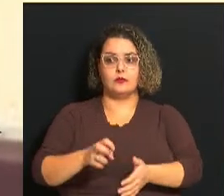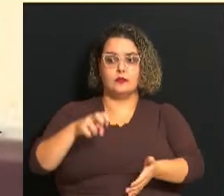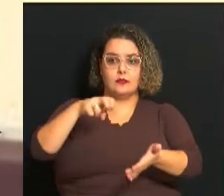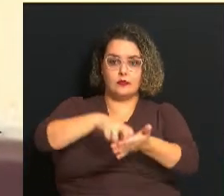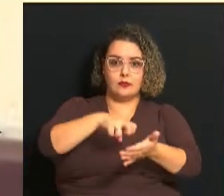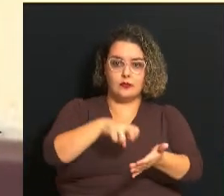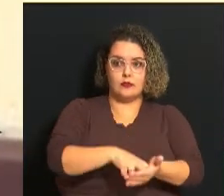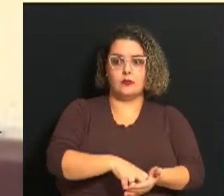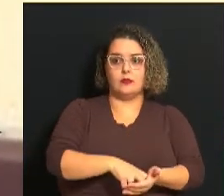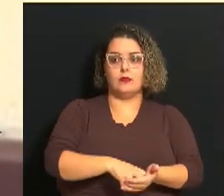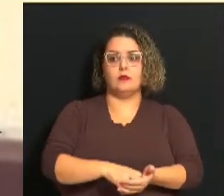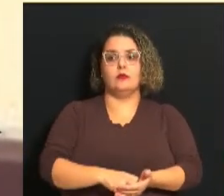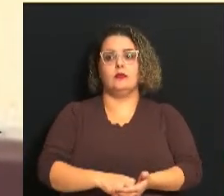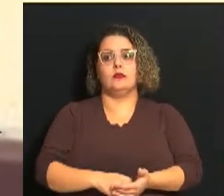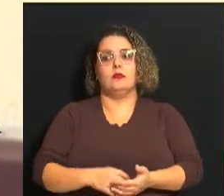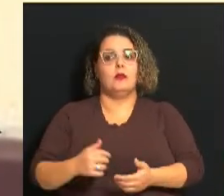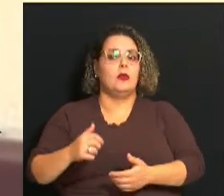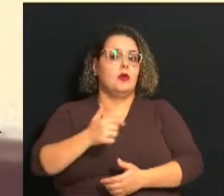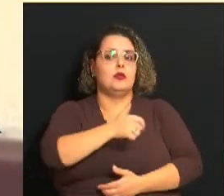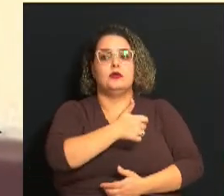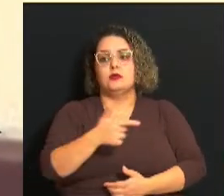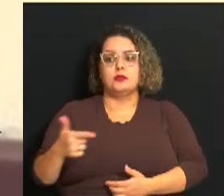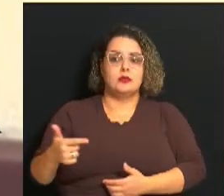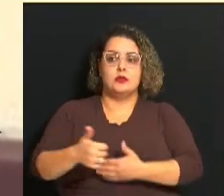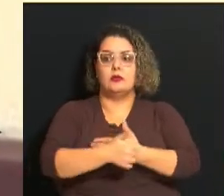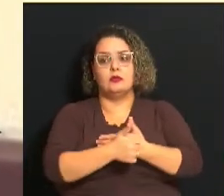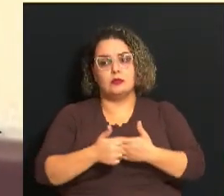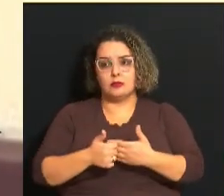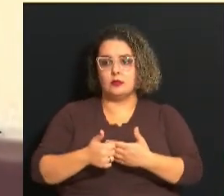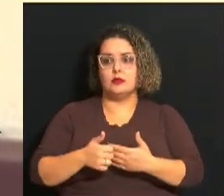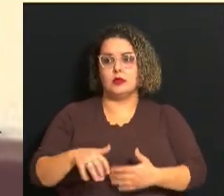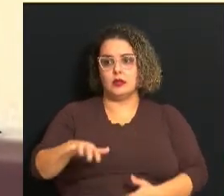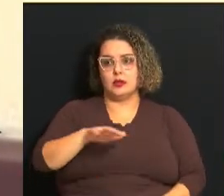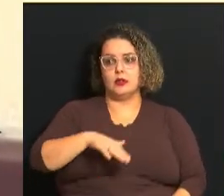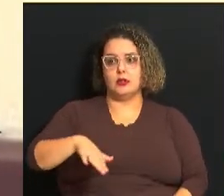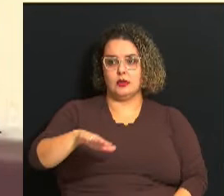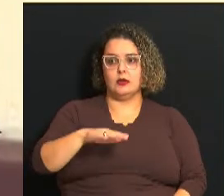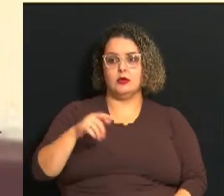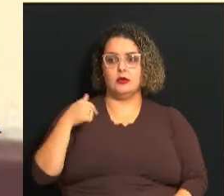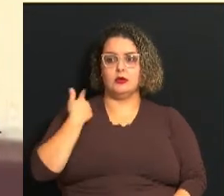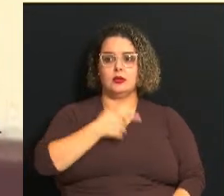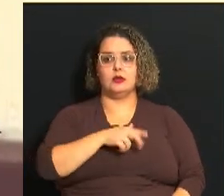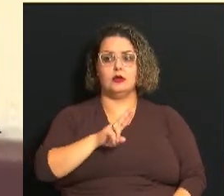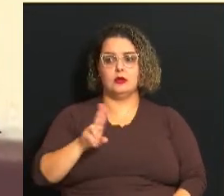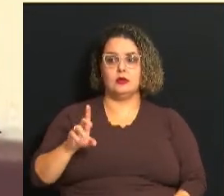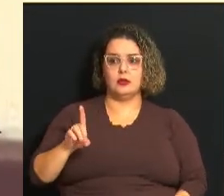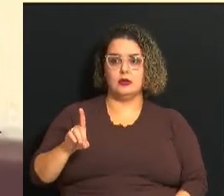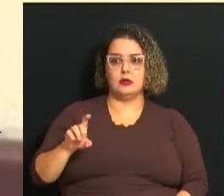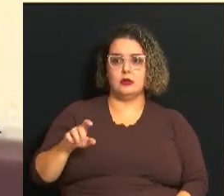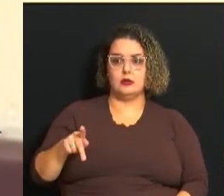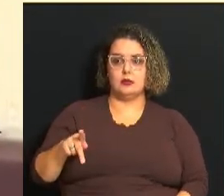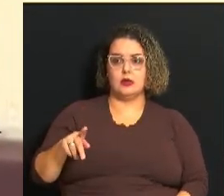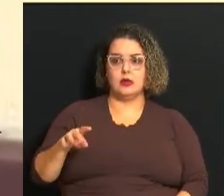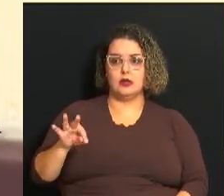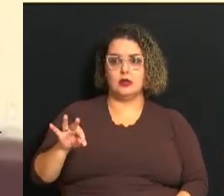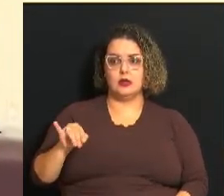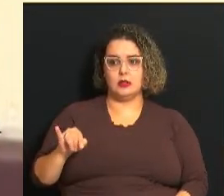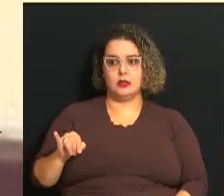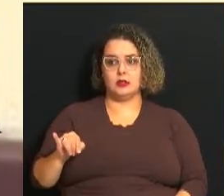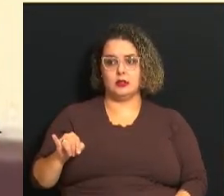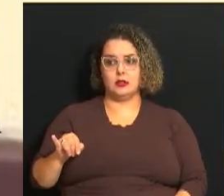desmoralização e inquisição em Campinas o departamento é chamado nós chamamos de depende né Tão